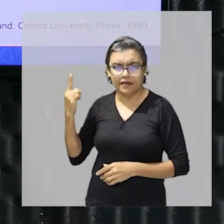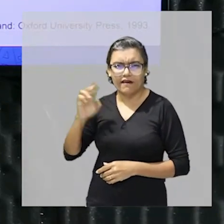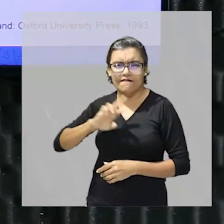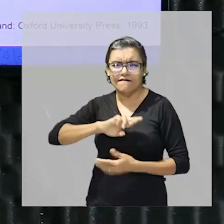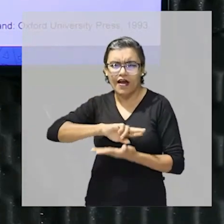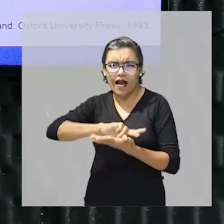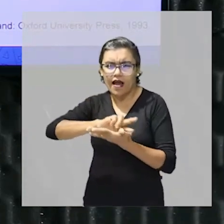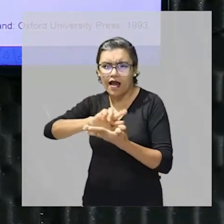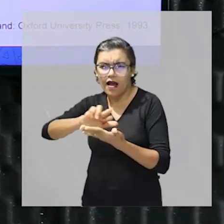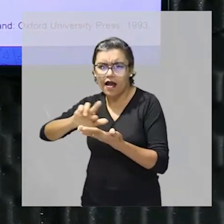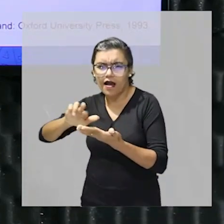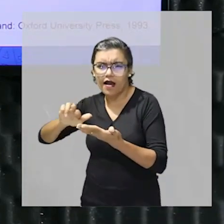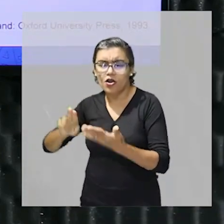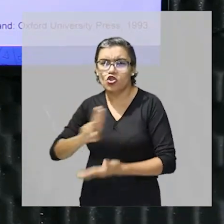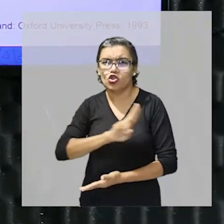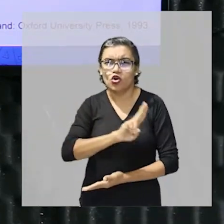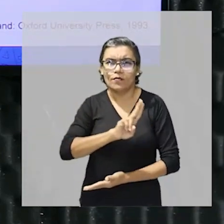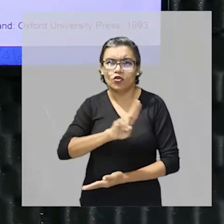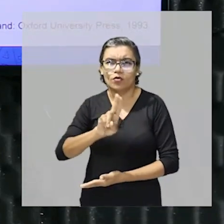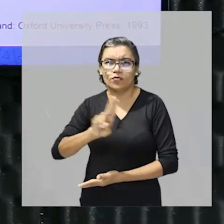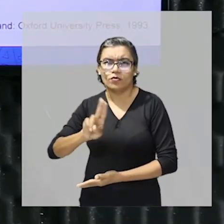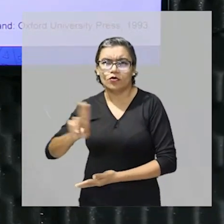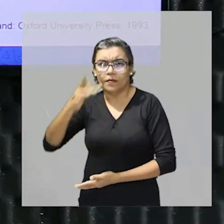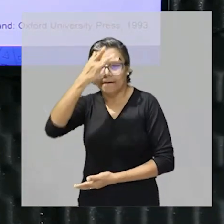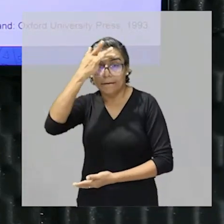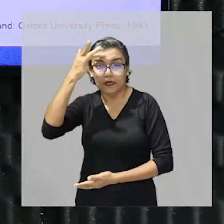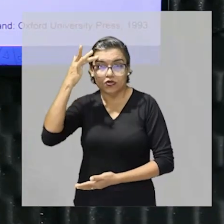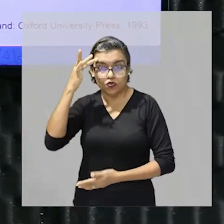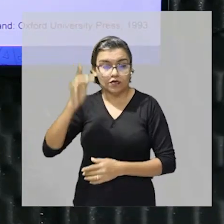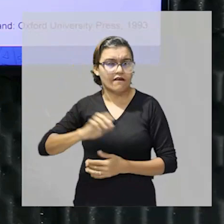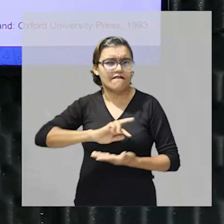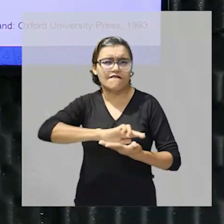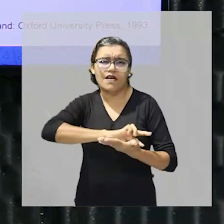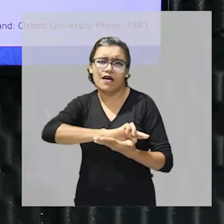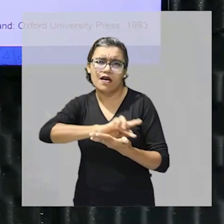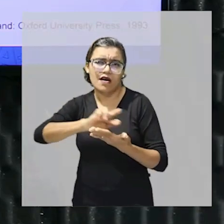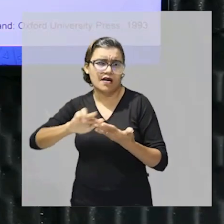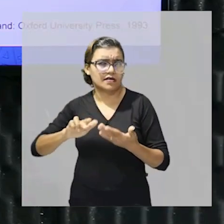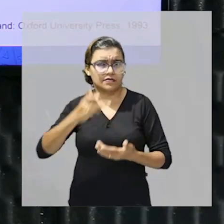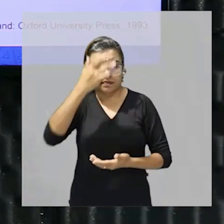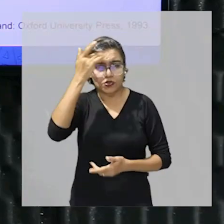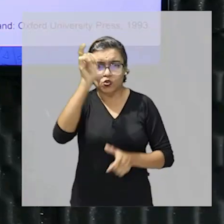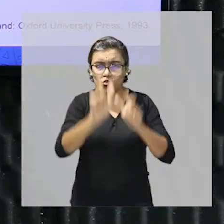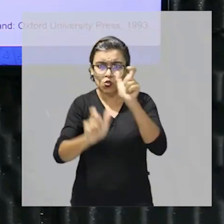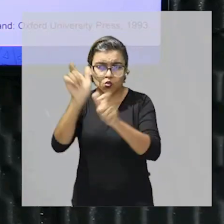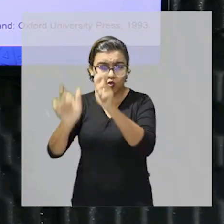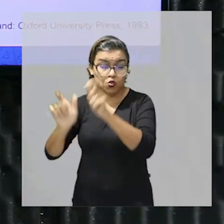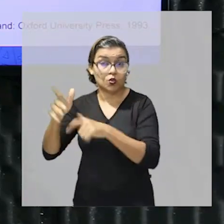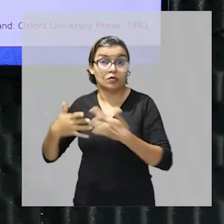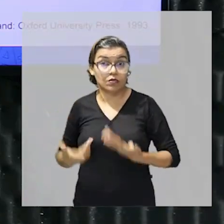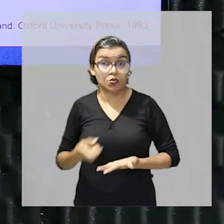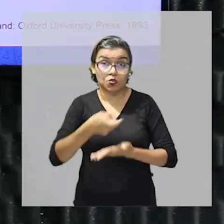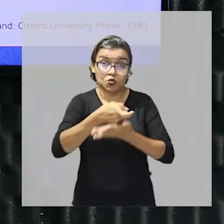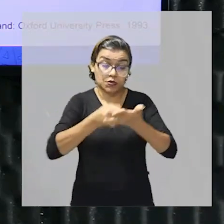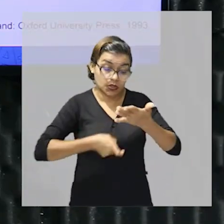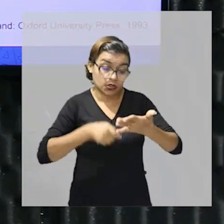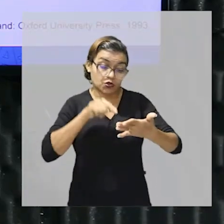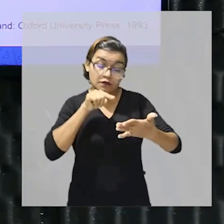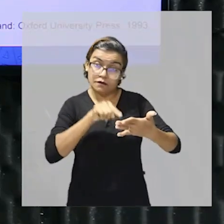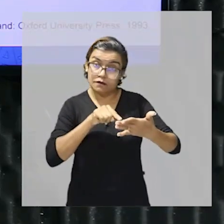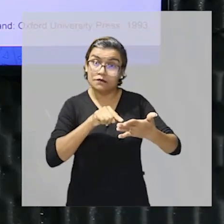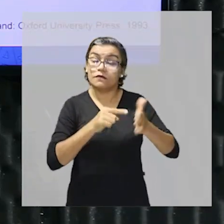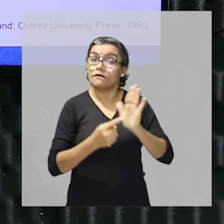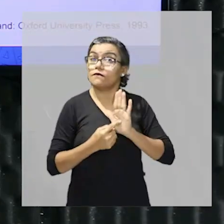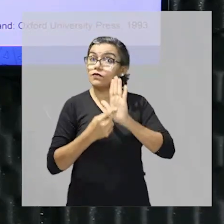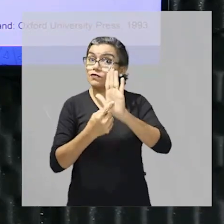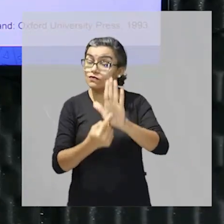Jim, Sue, Sammy, Tracy, são várias pessoas. Então, é um texto que, como vocês